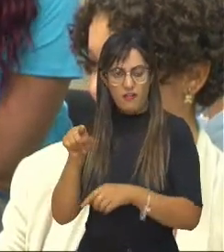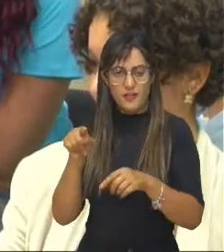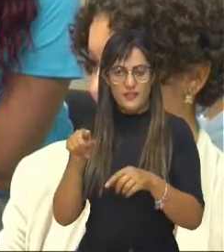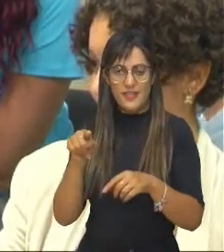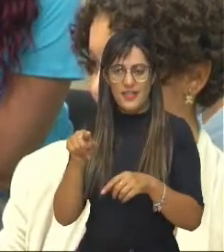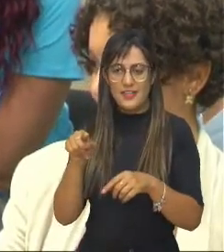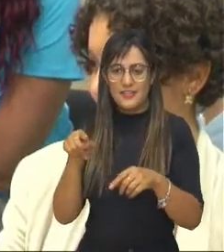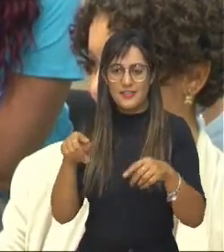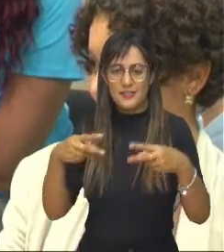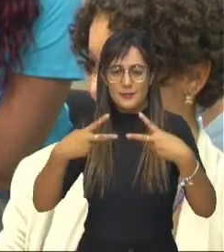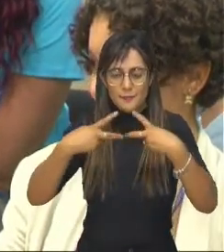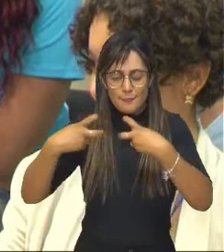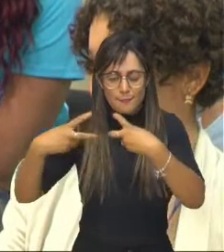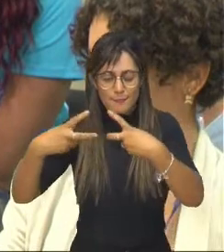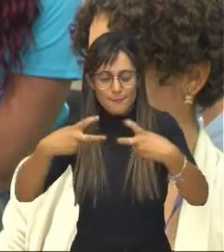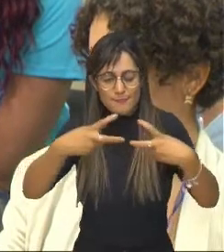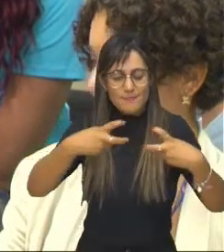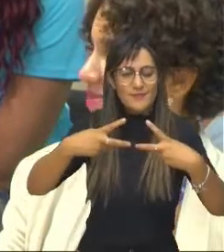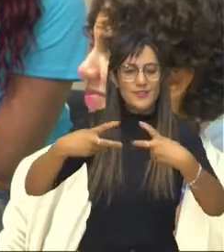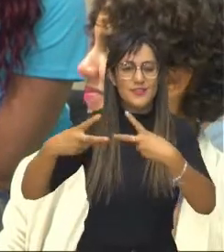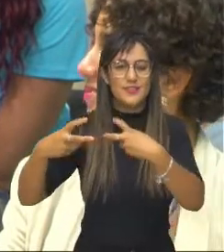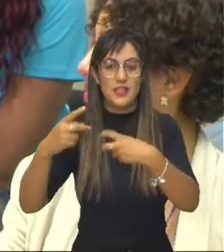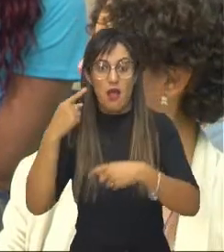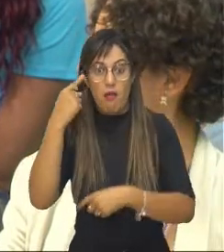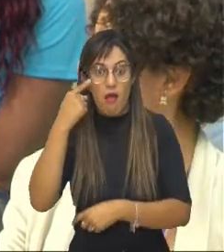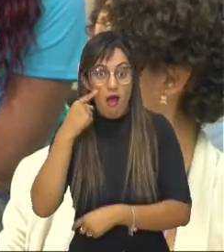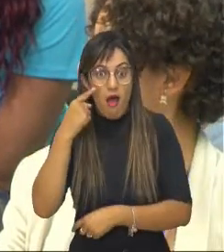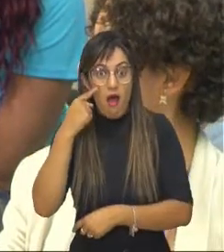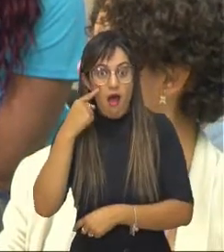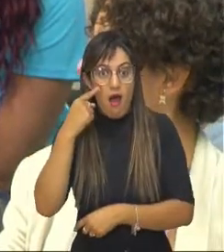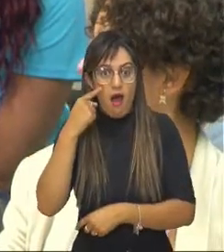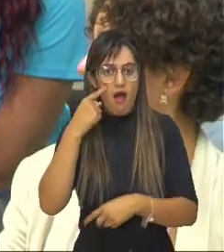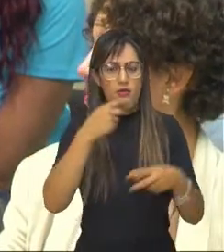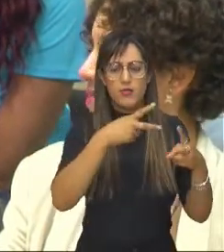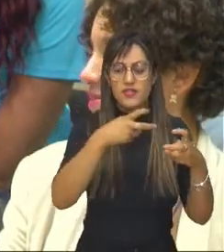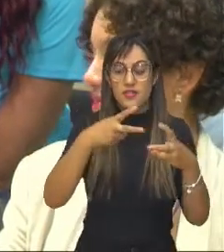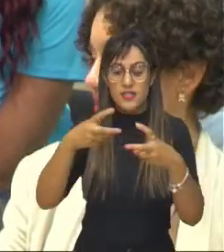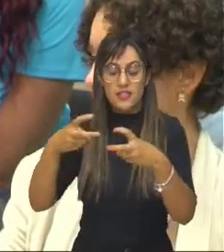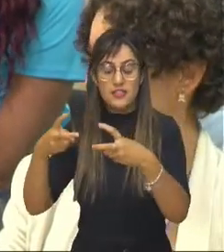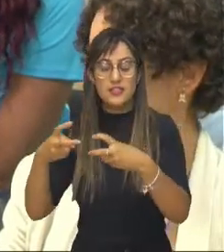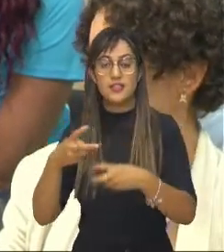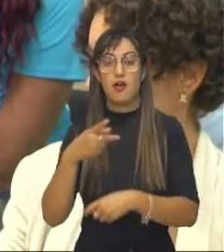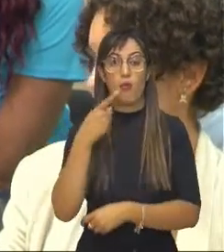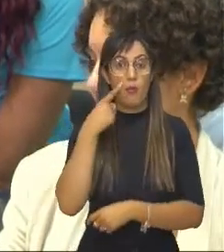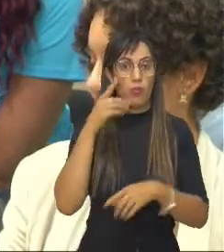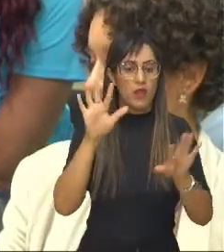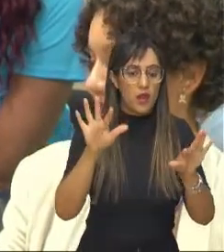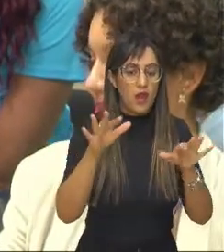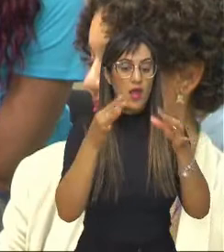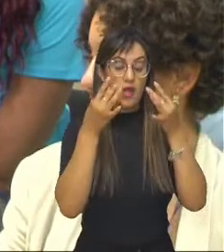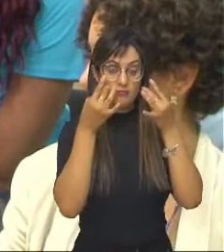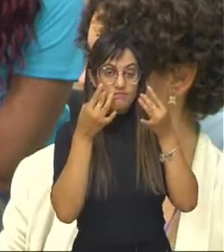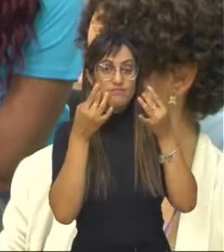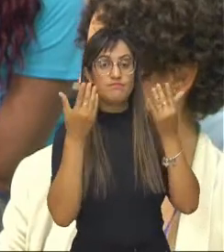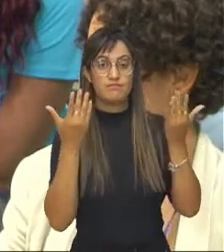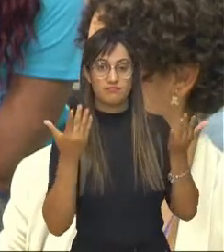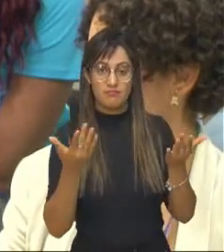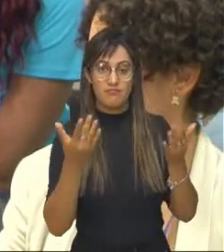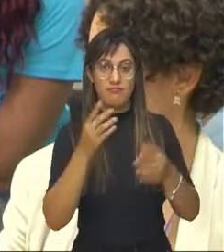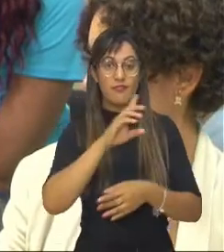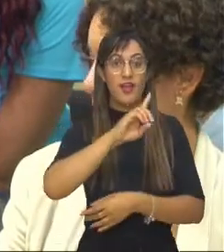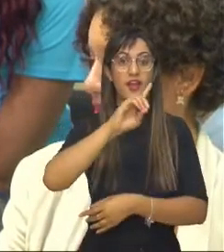olhos. E eu prestei atenção em tudo, eu ouvi tudo. E parece que esse dia ele